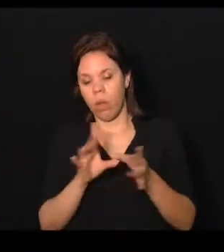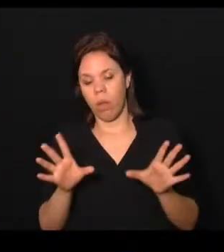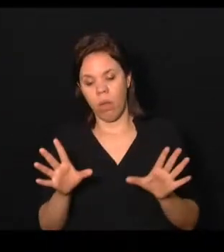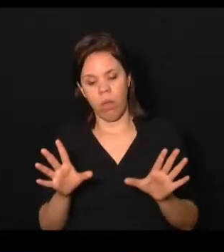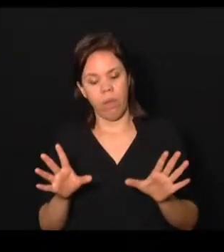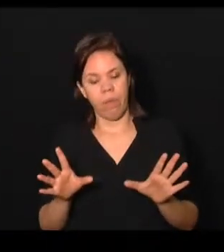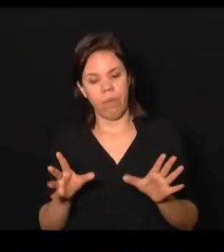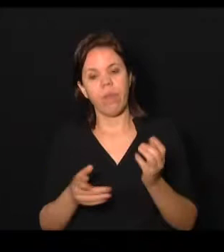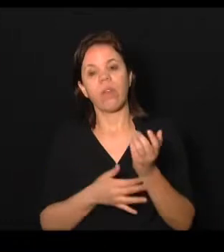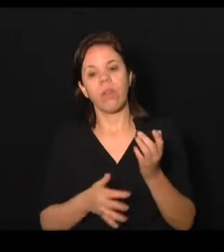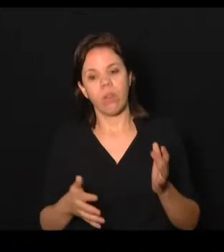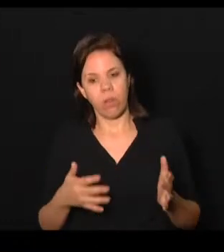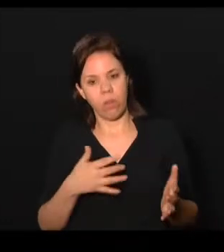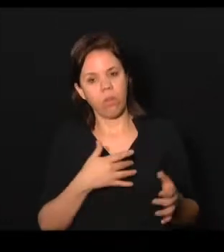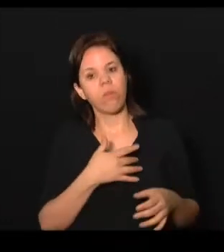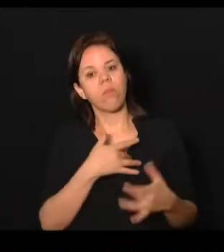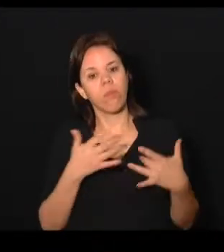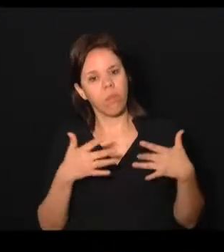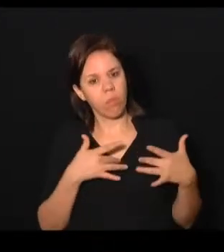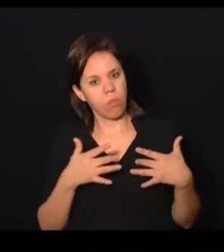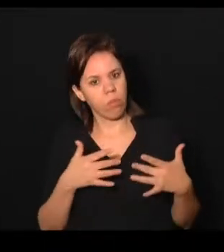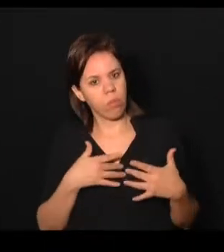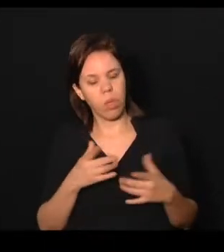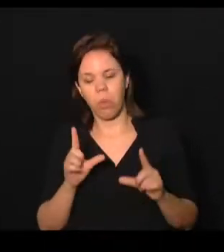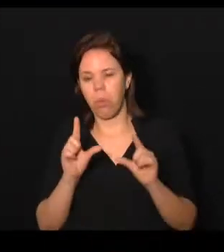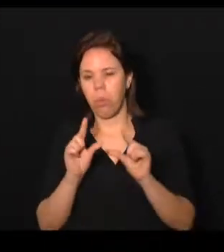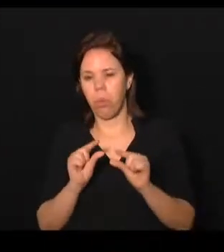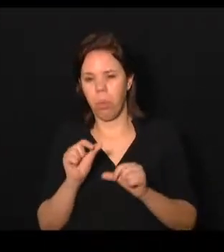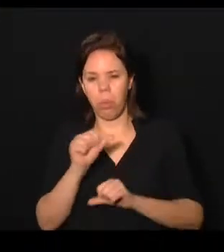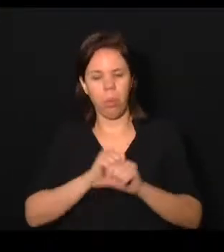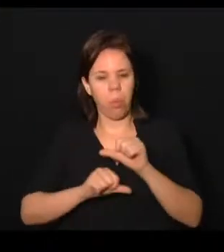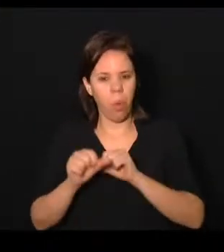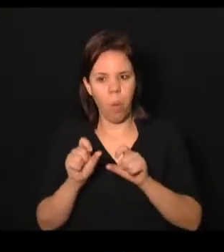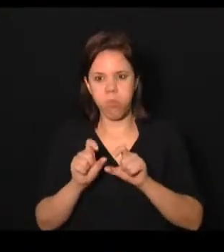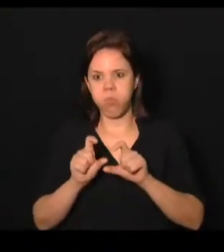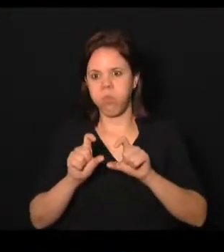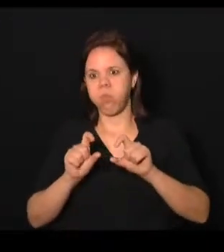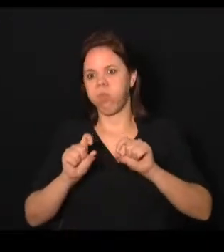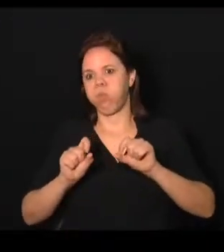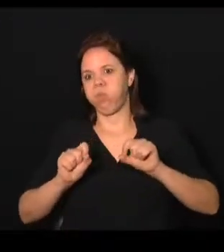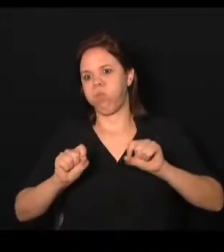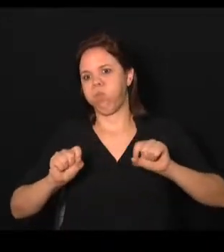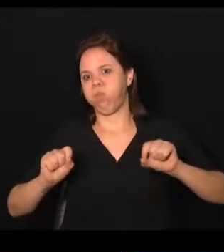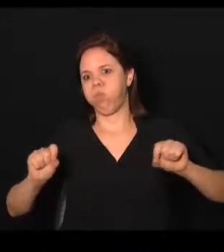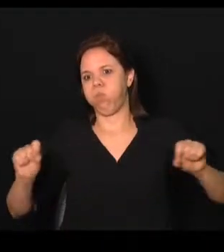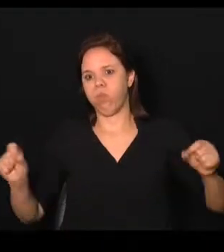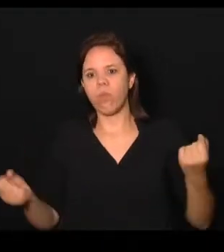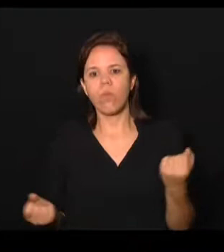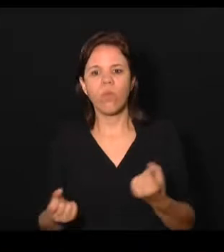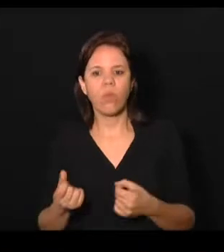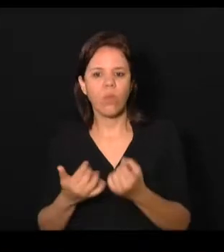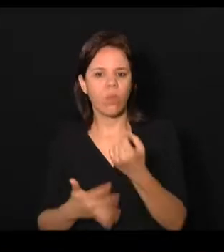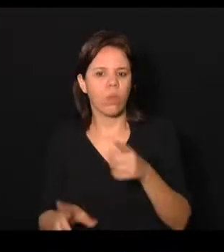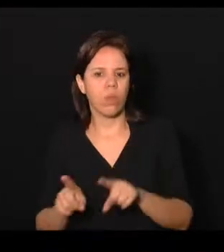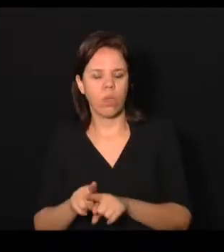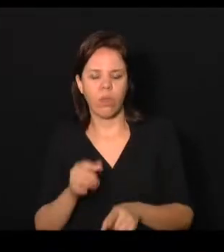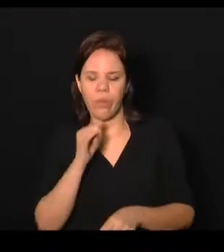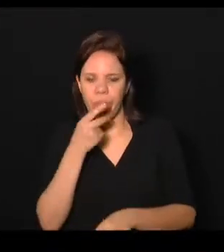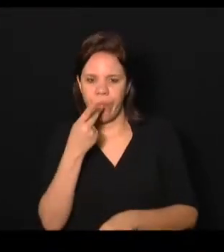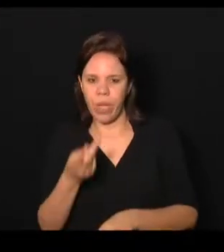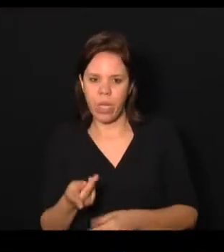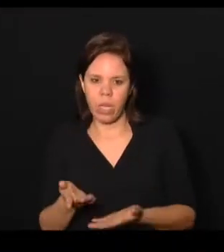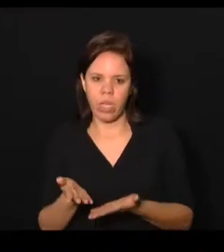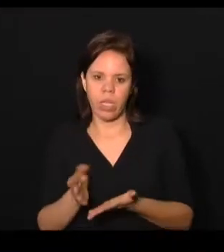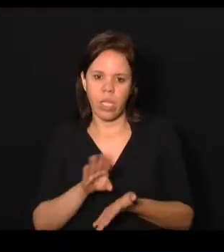Então, não tem nada a ver. Doar sangue também não afina sangue, não engrossa sangue, porque, como eu disse, o sangue que é retirado durante a doação